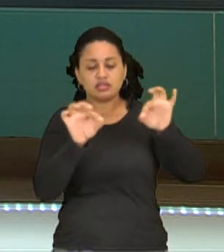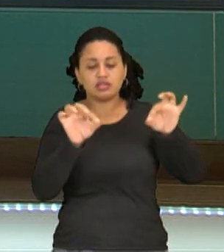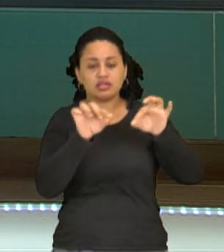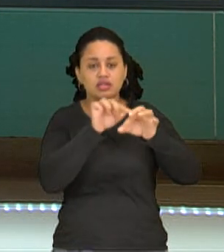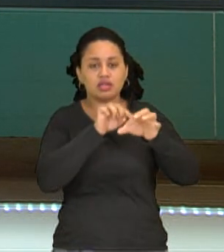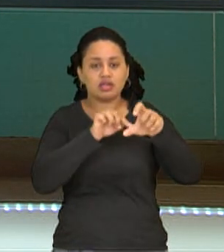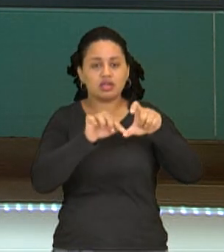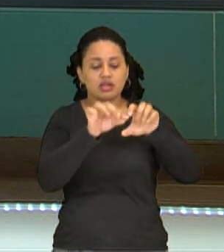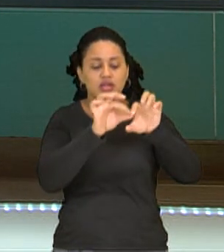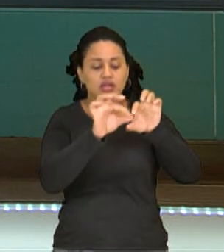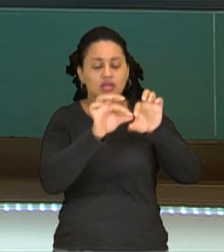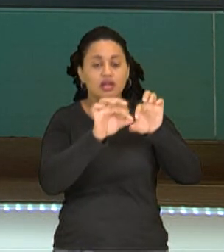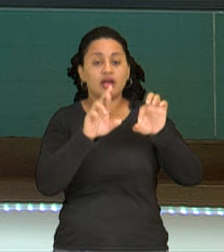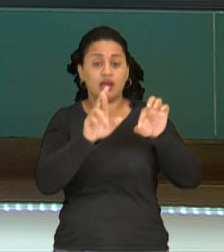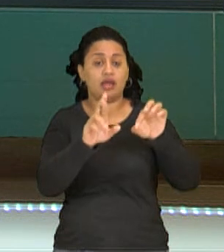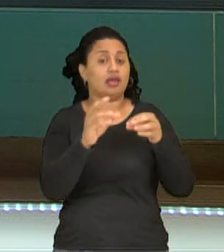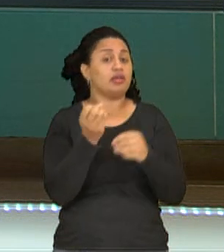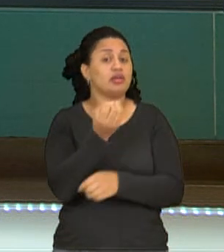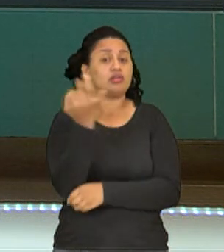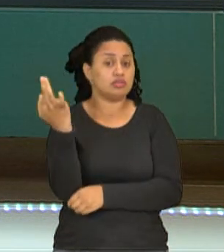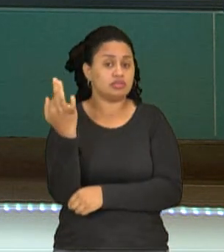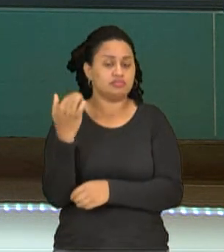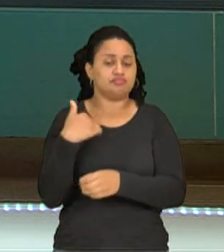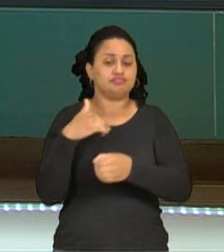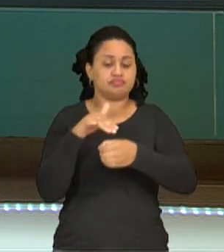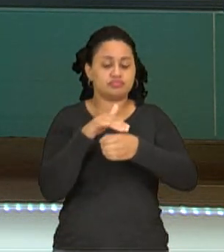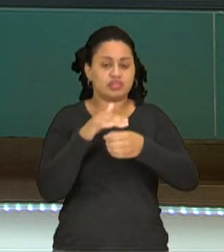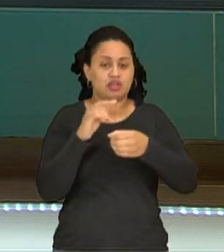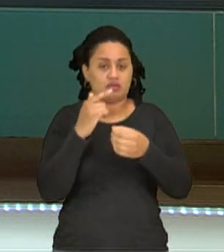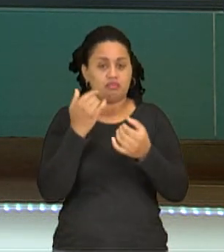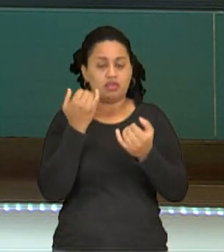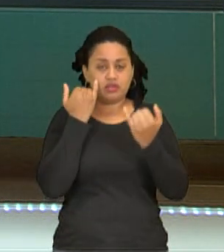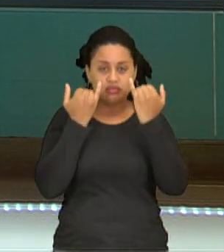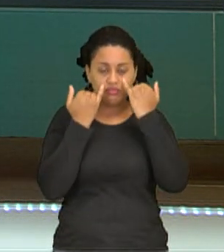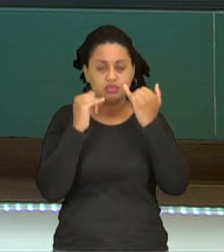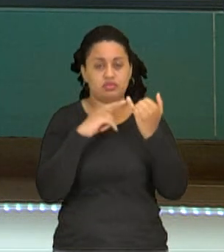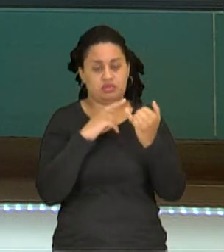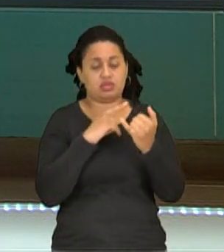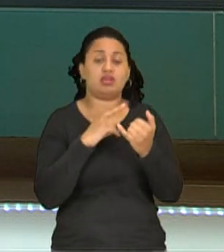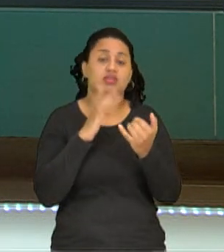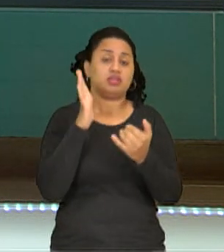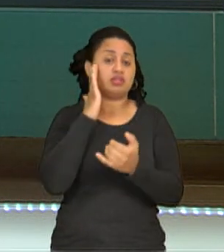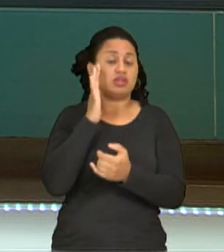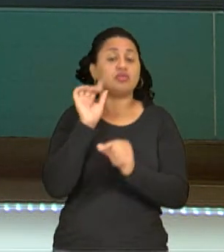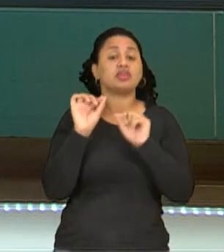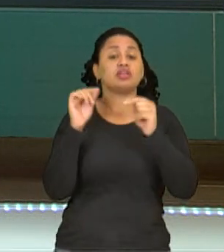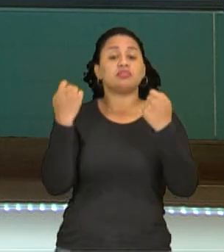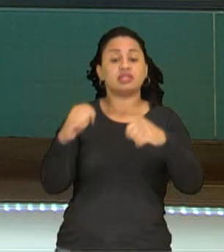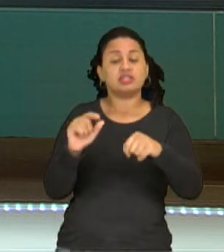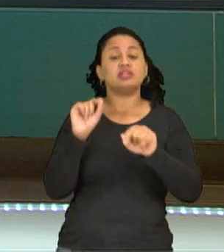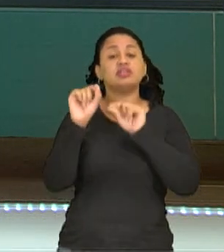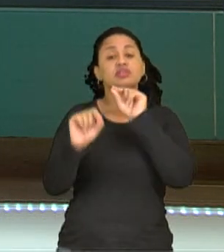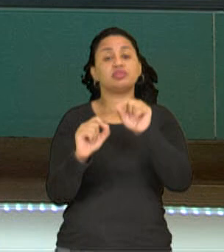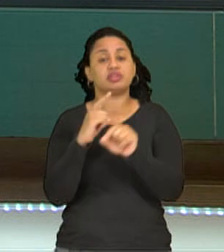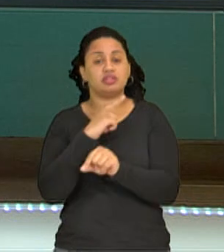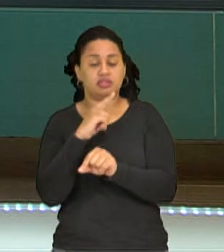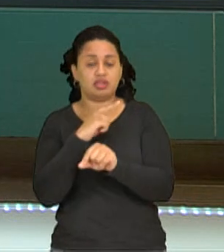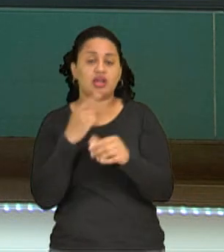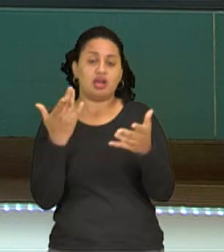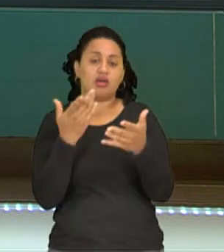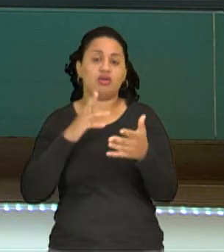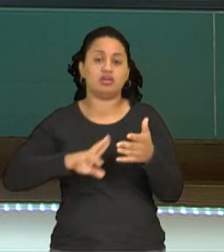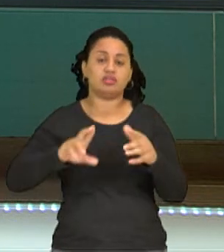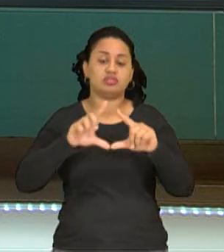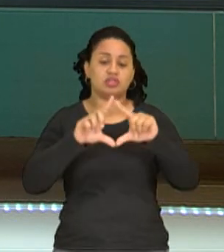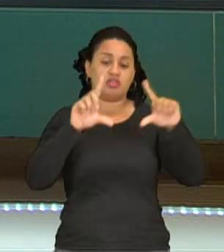nós não conhecemos. Então, com a base desses dados, a gente sabe o que a gente quer saber e o que a gente já tem. Agora, a gente vai